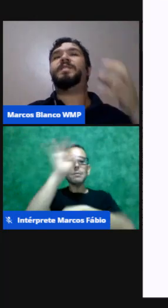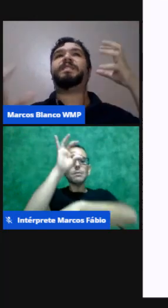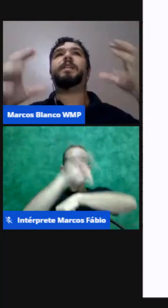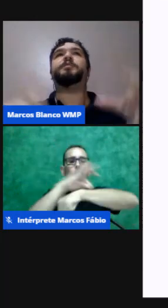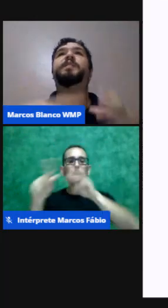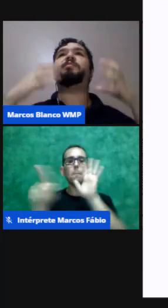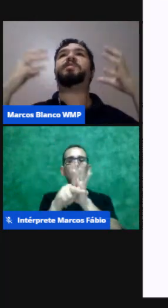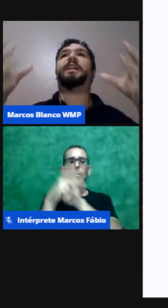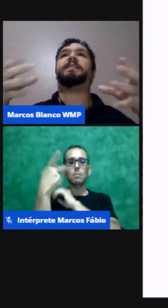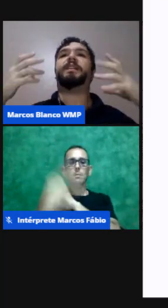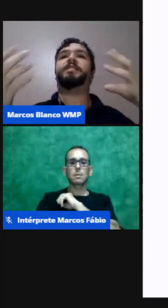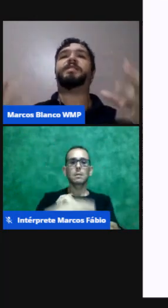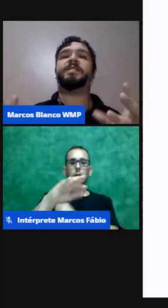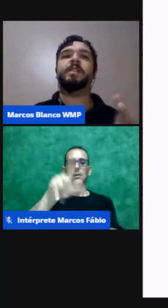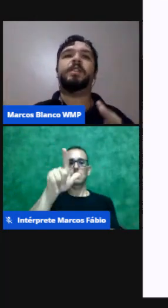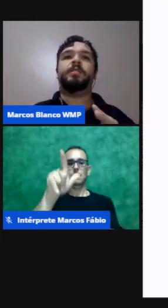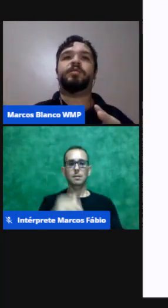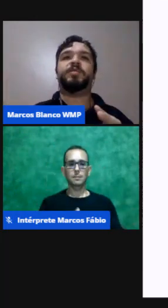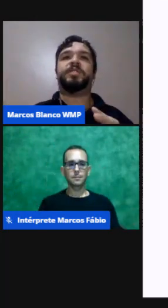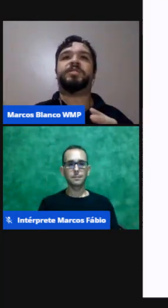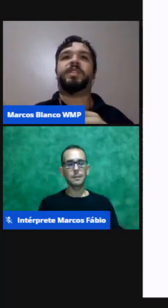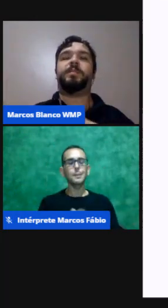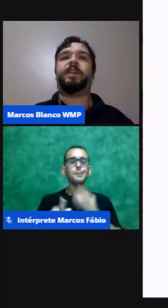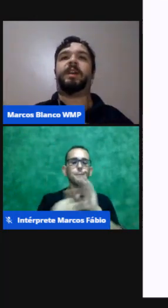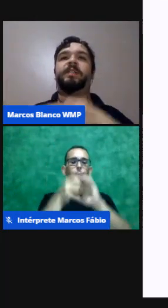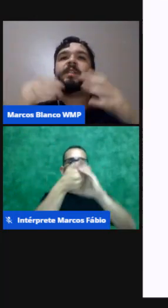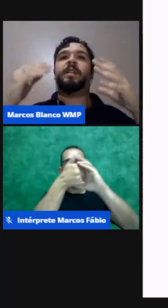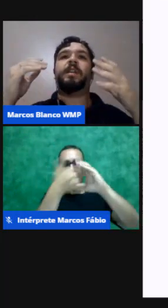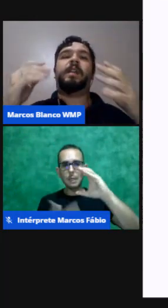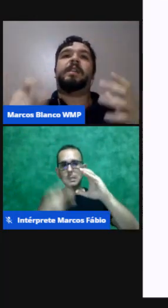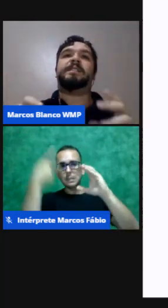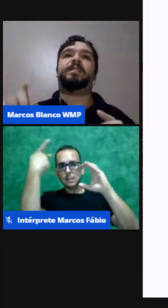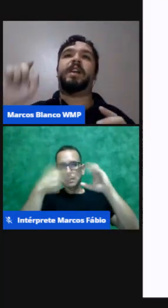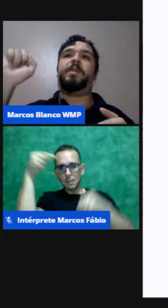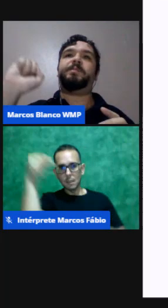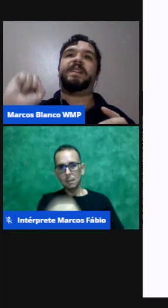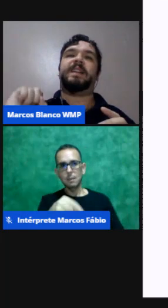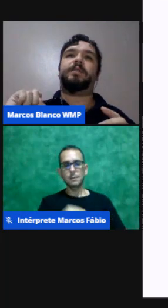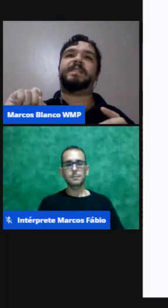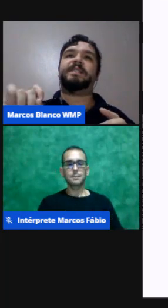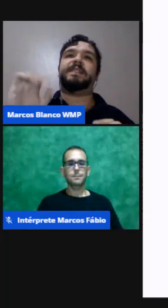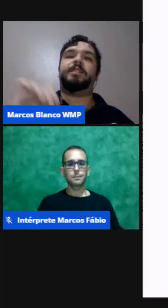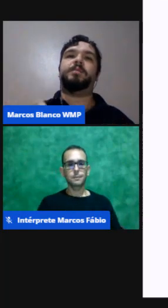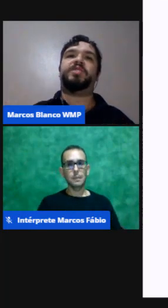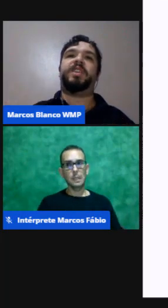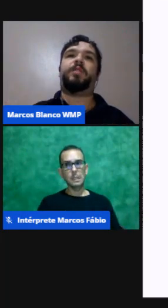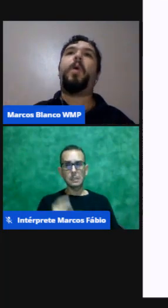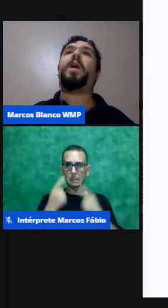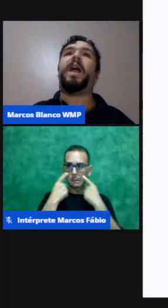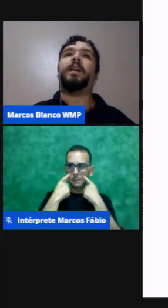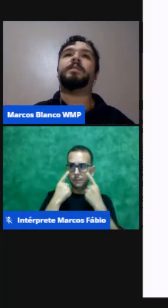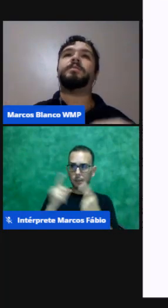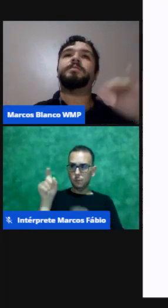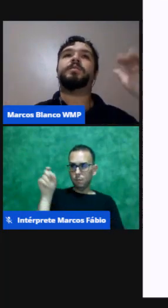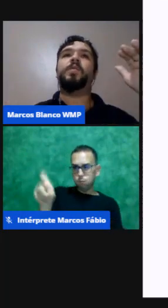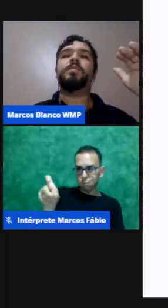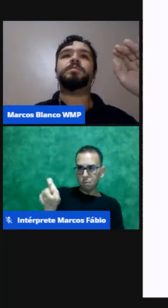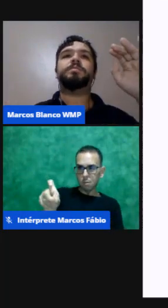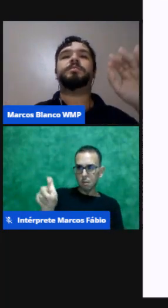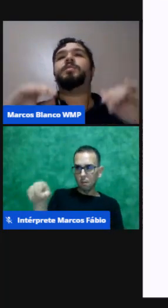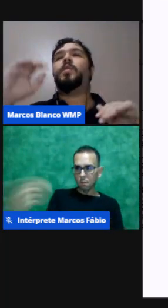Grande, então fiquem tranquilos. Eles têm as mesmas características dos mosquitos de Campo Grande. Se eu der uma sprayzada com inseticida no mosquito, qual